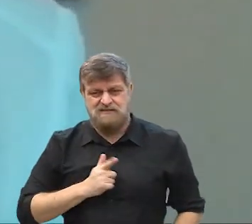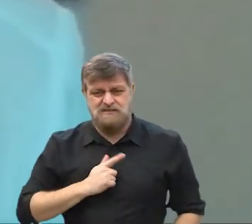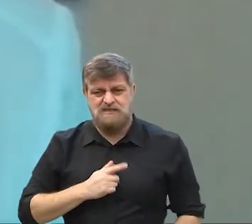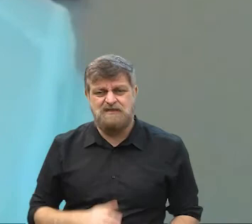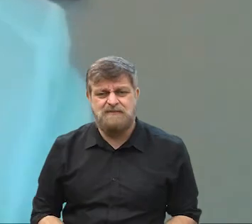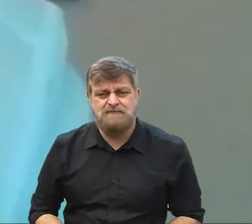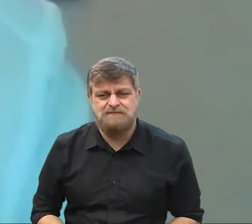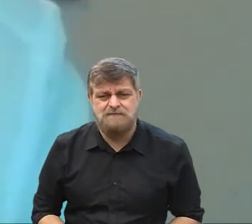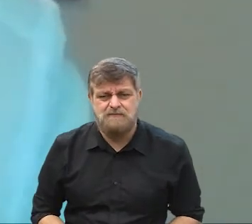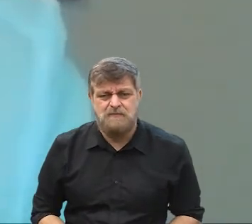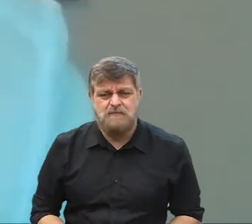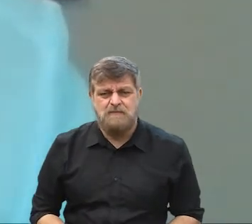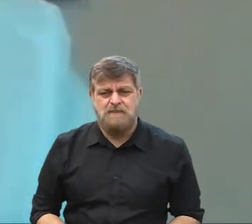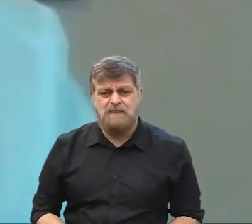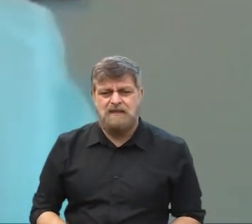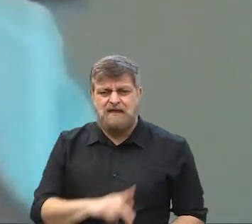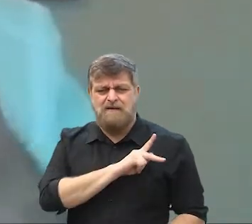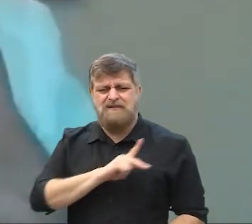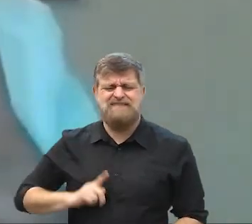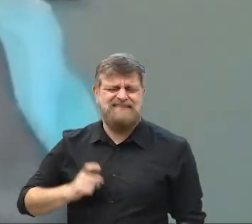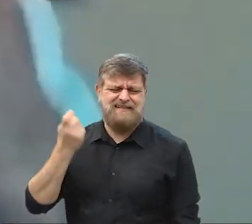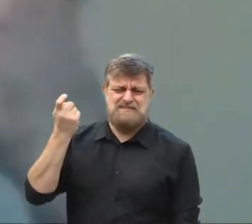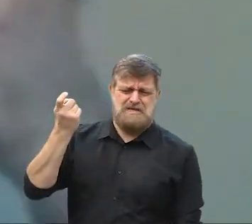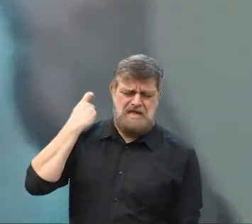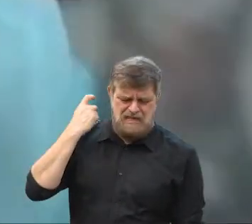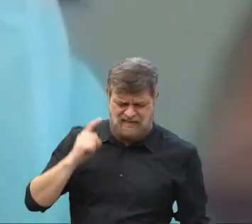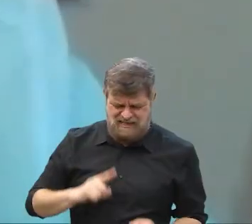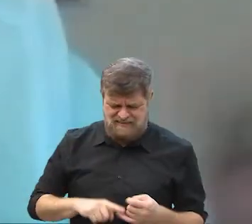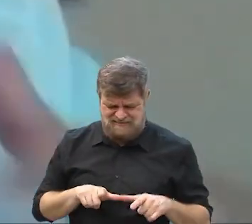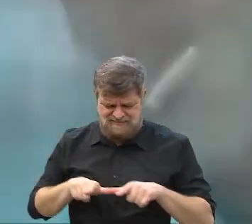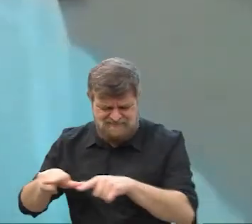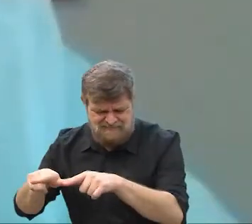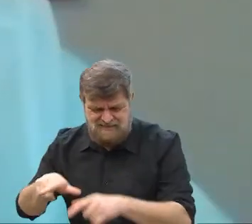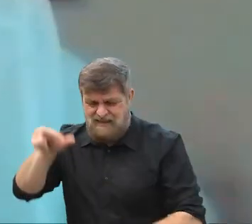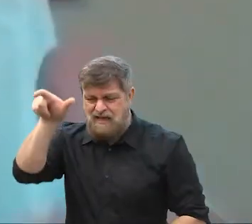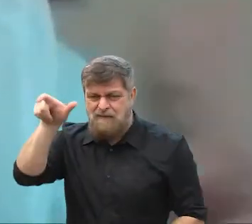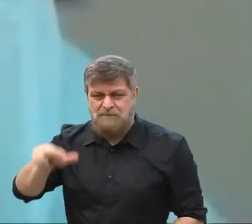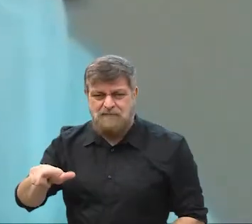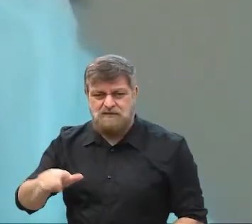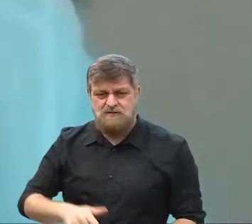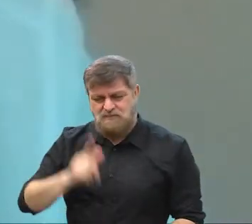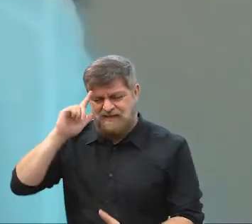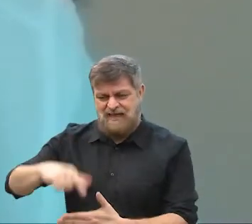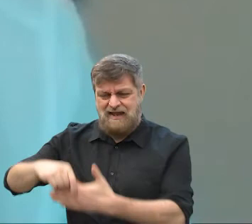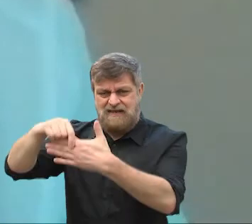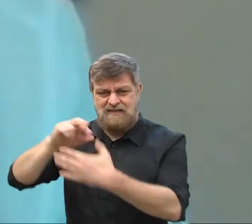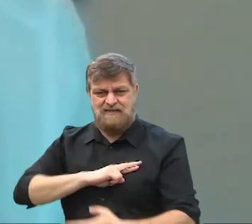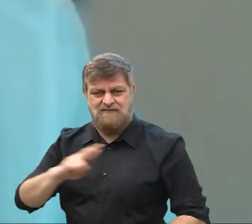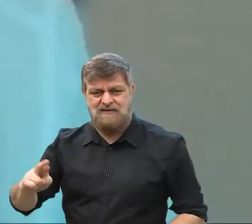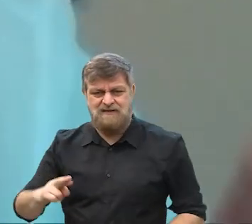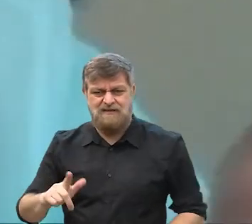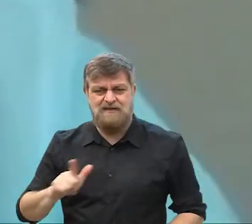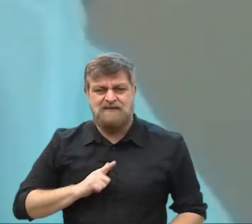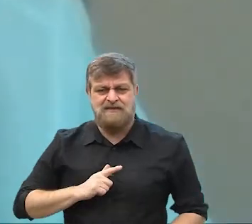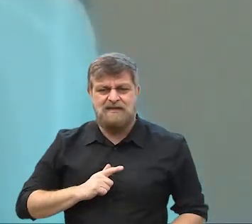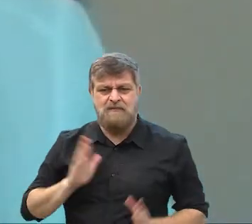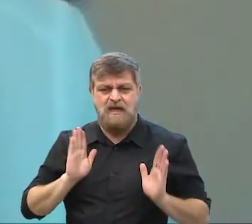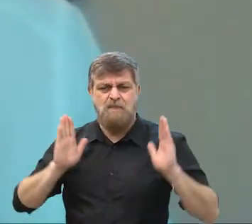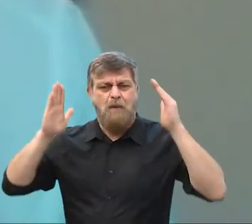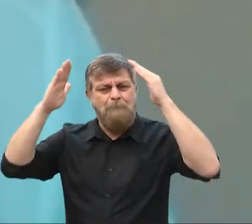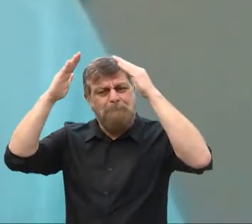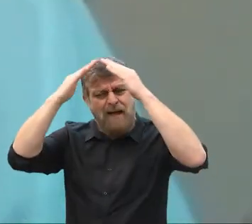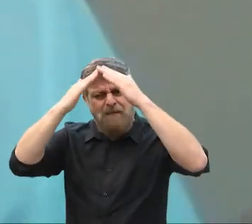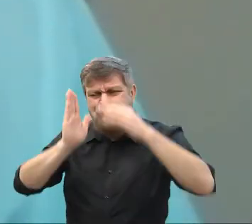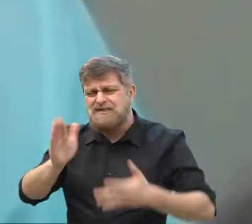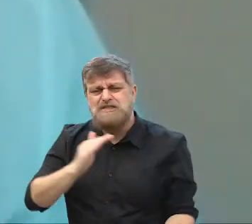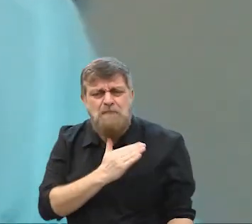aí para ex-presidentes, para autoridades religiosas, tinha até um dedicado ao Papa, que já tinha até falecido. Quer